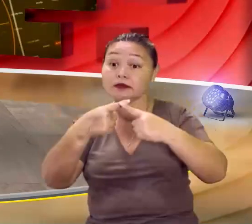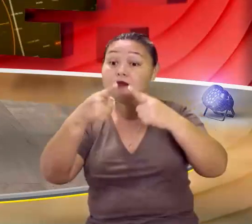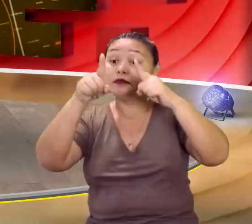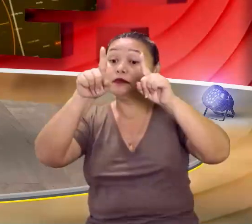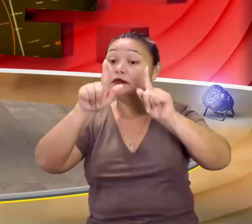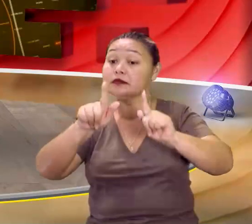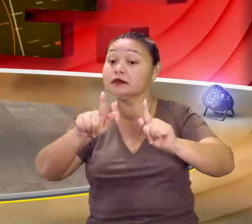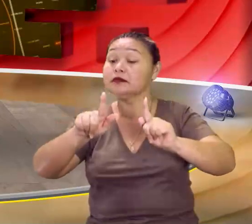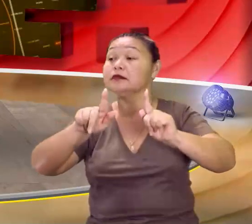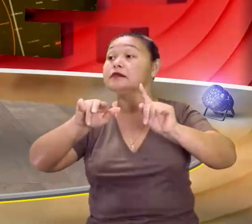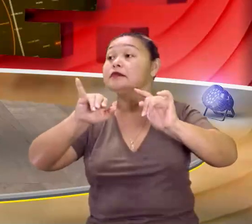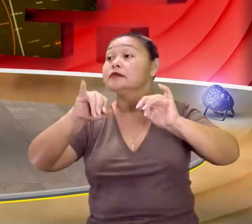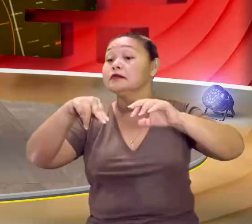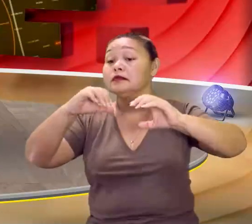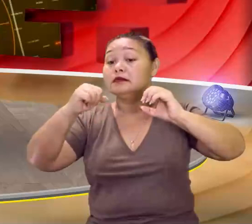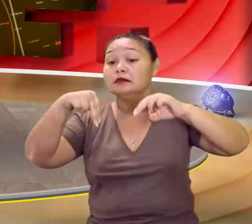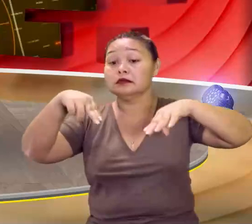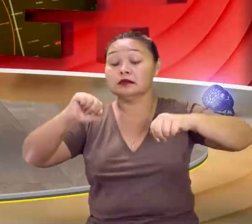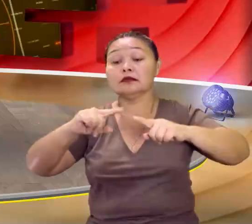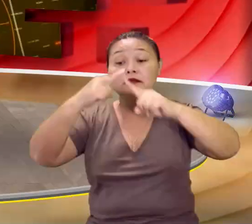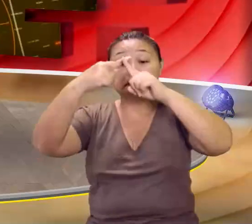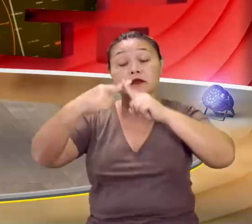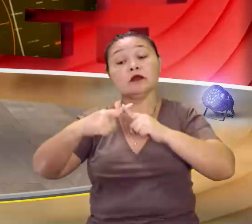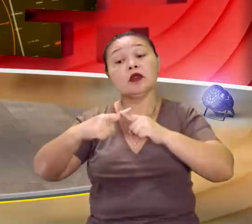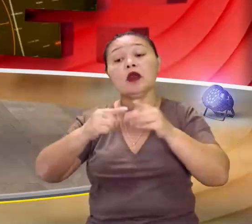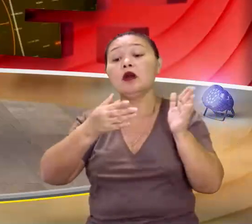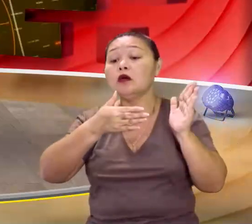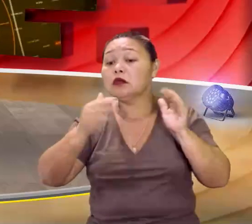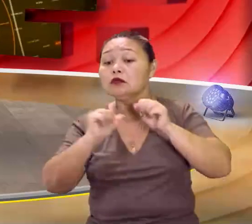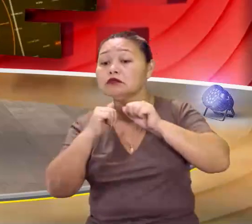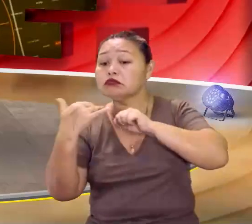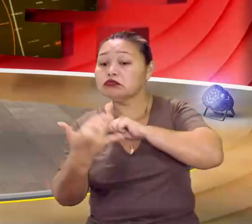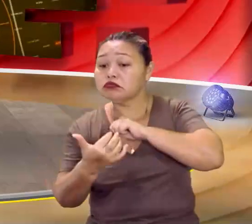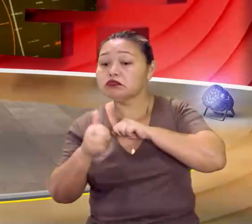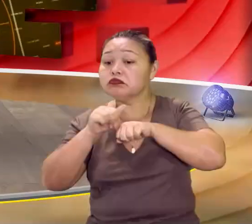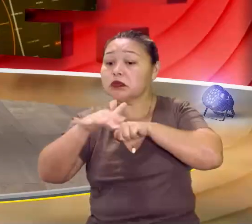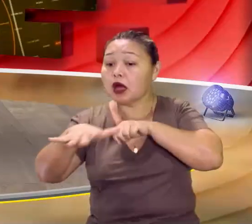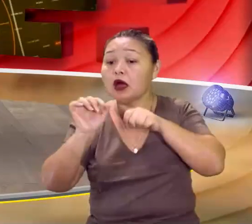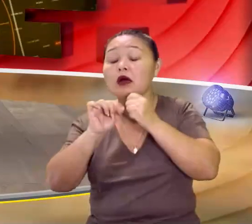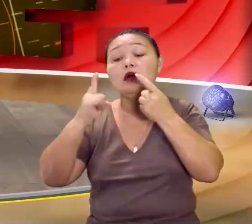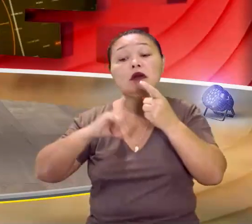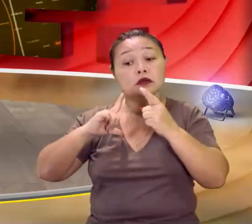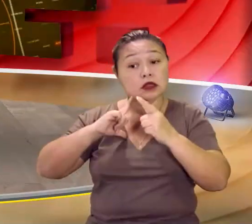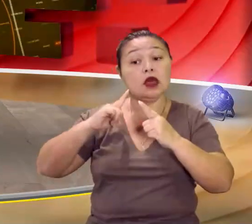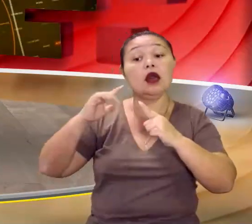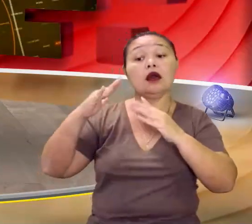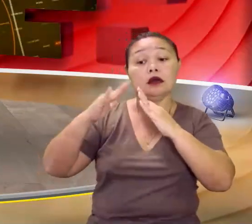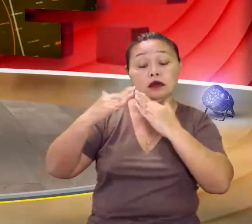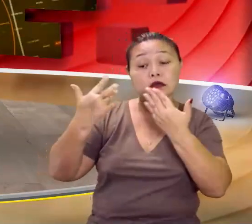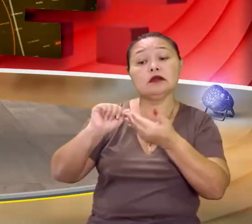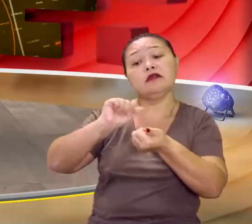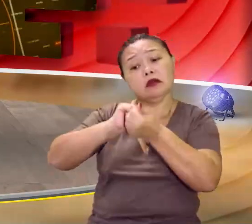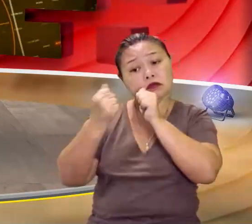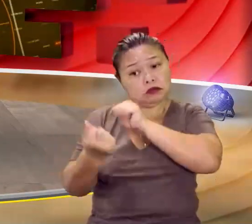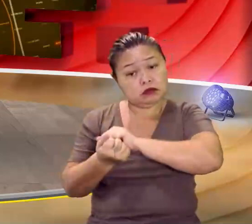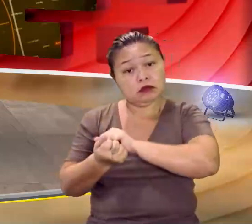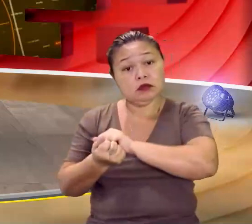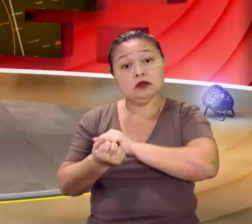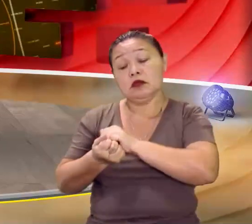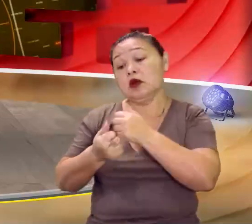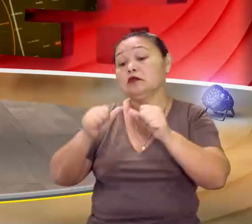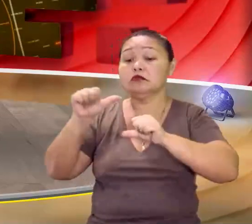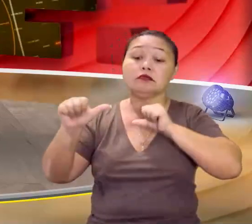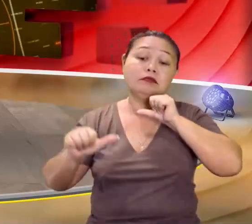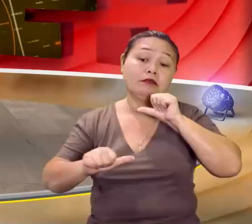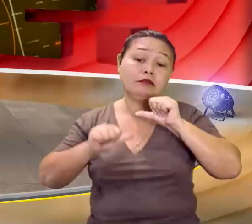Uma gincana. No período de pandemia, onde os alunos estavam nas suas casas, a gente teve que fazer uma readaptação, né? Então a gente